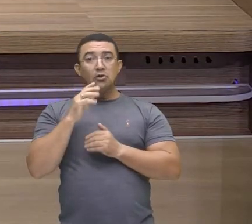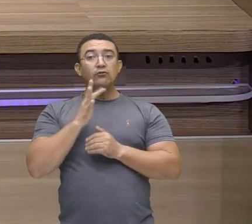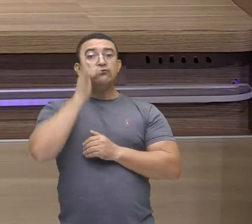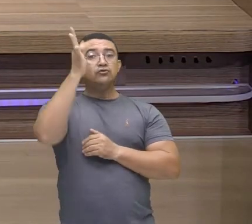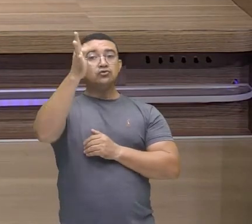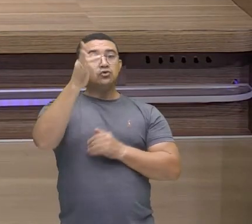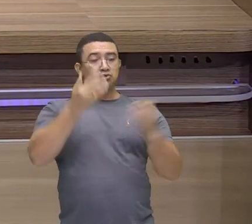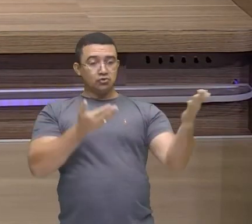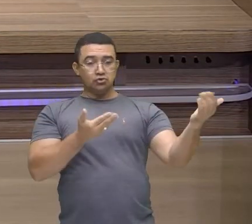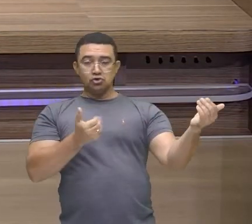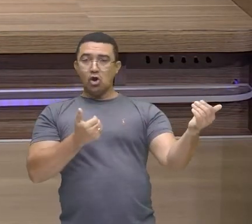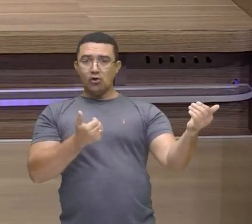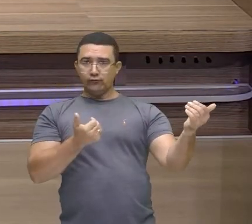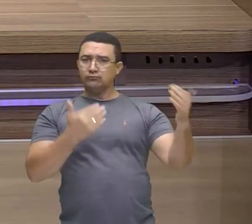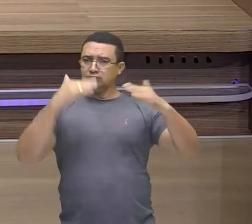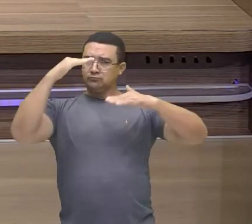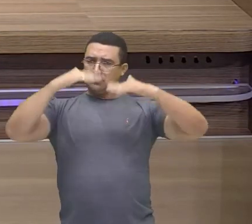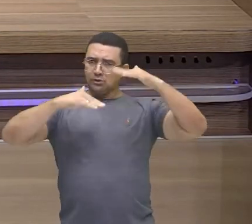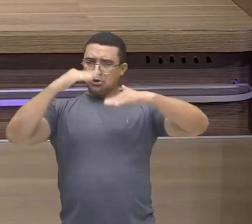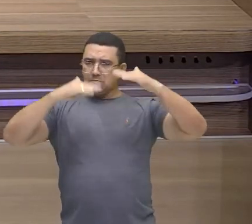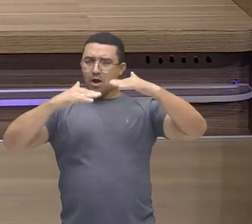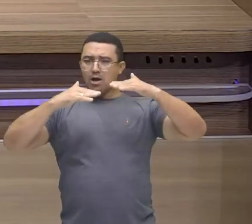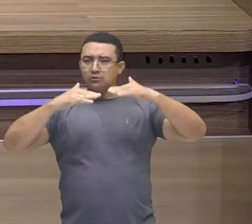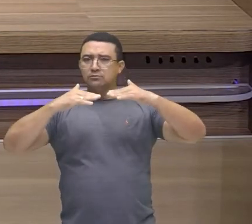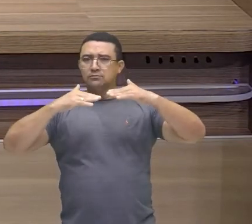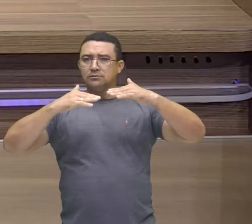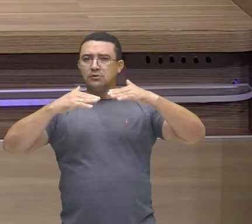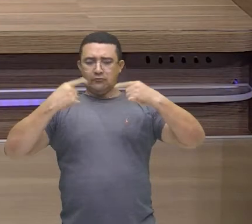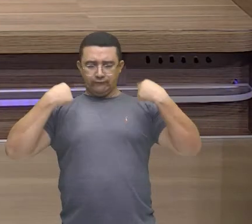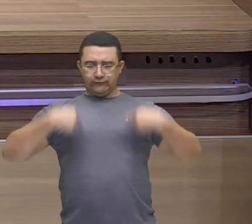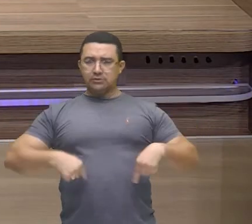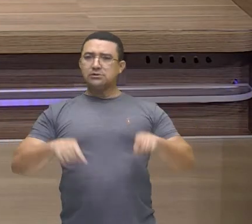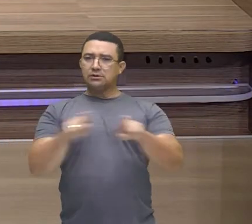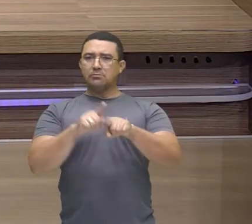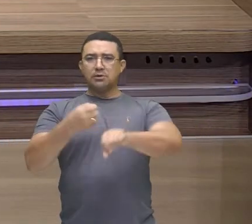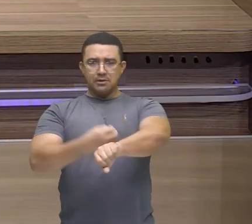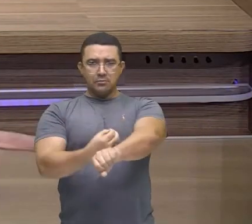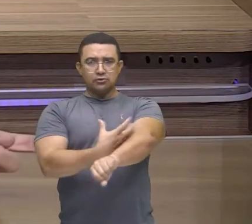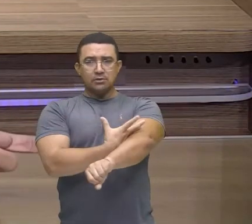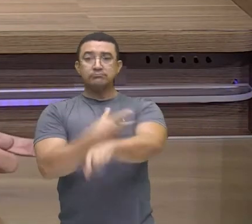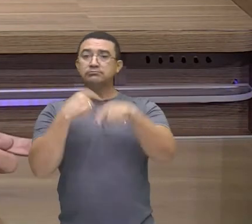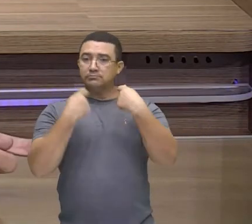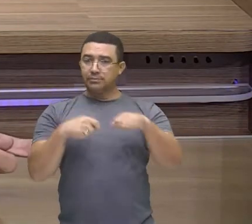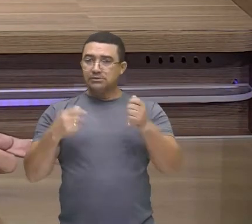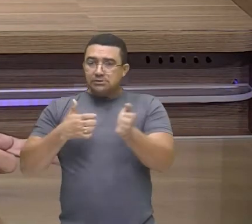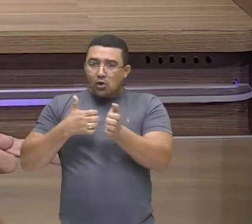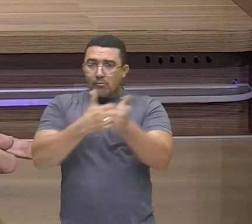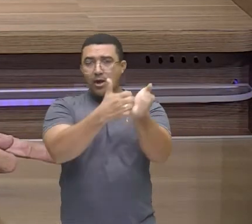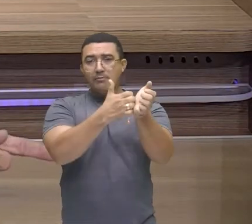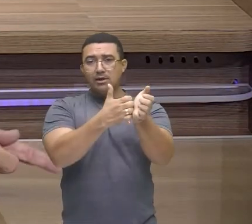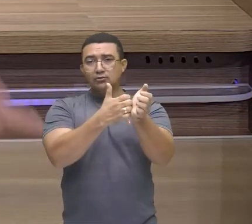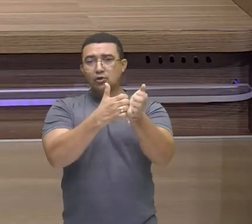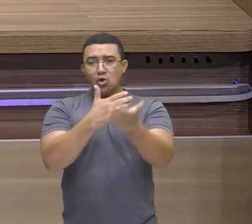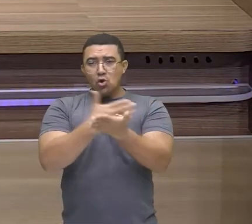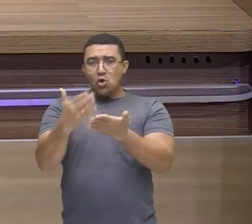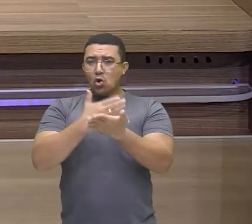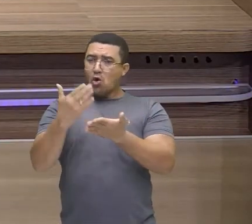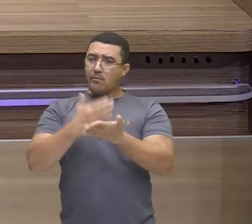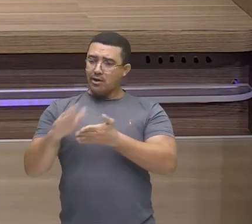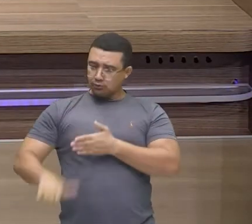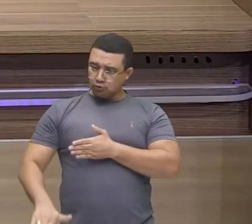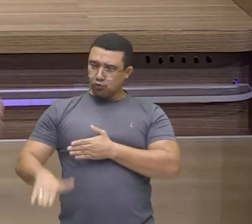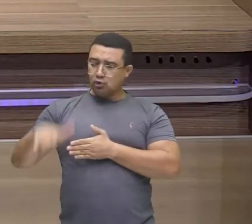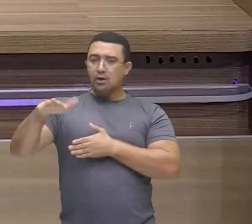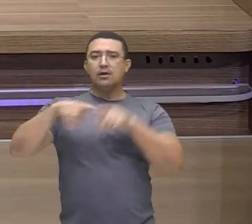adolescente equilibrado, desenvolvido física e emocionalmente, precisa do acompanhamento lá de baixo. Então é por isso que precisa